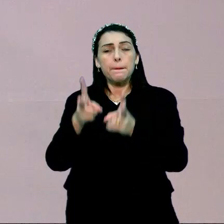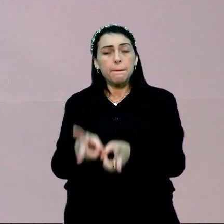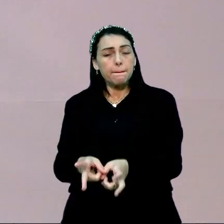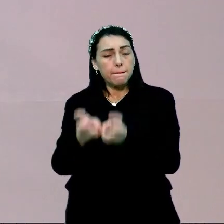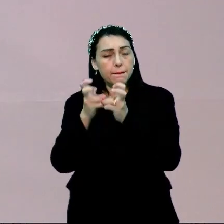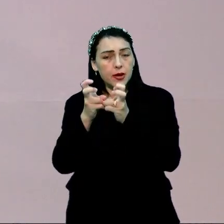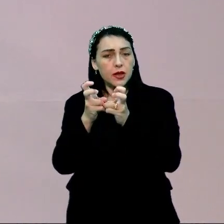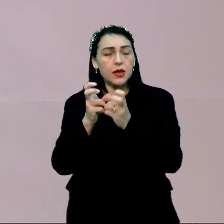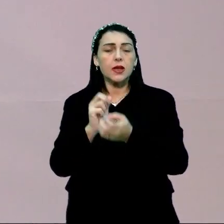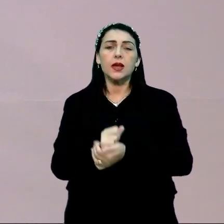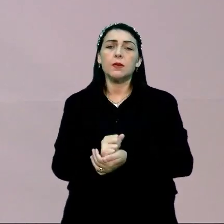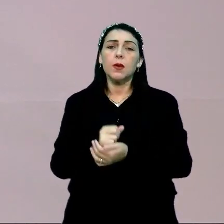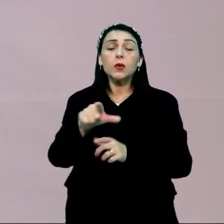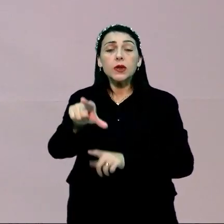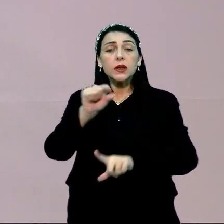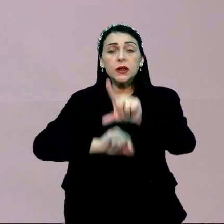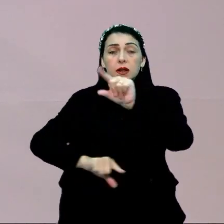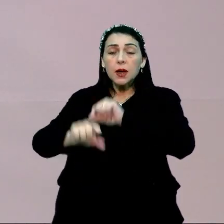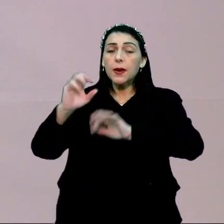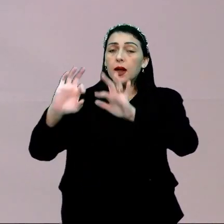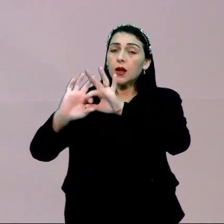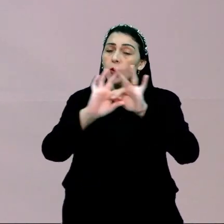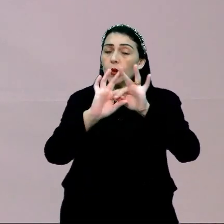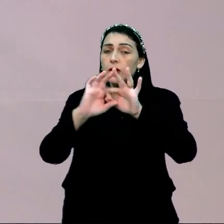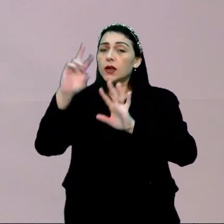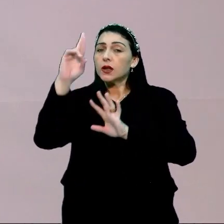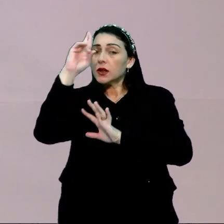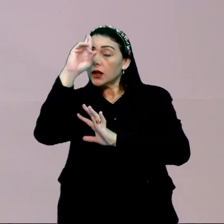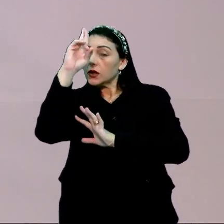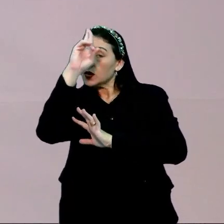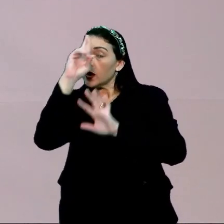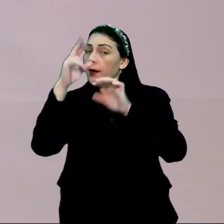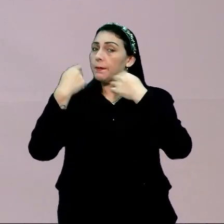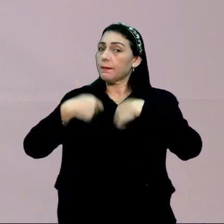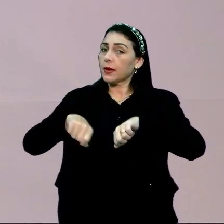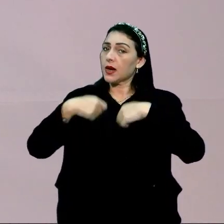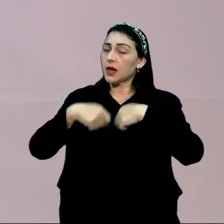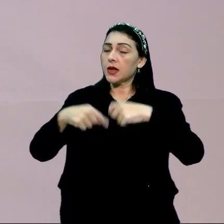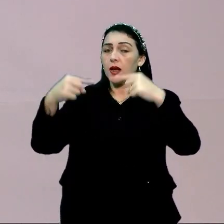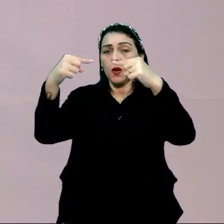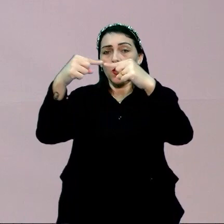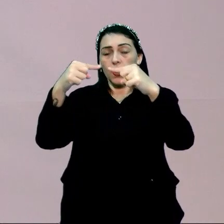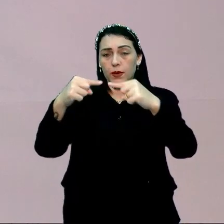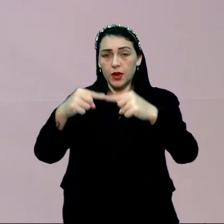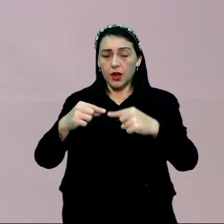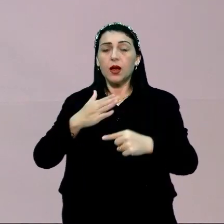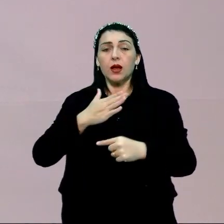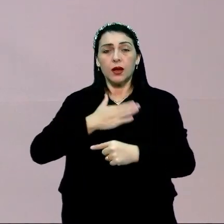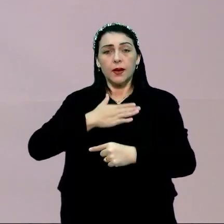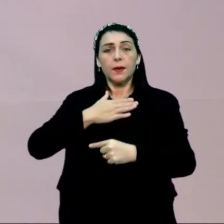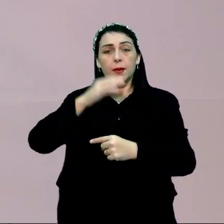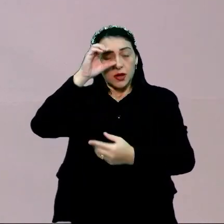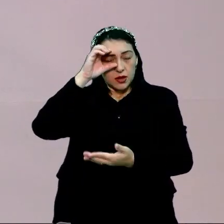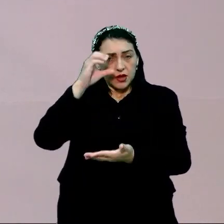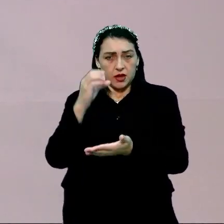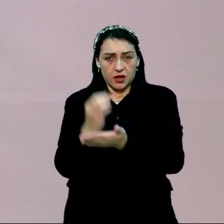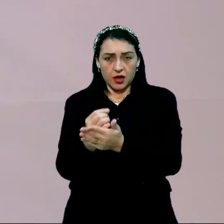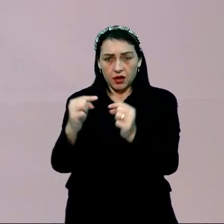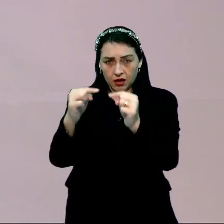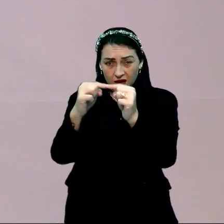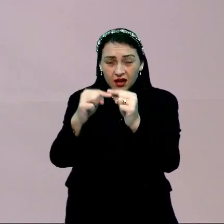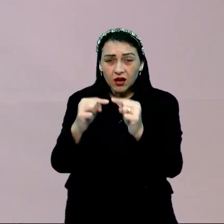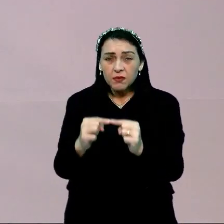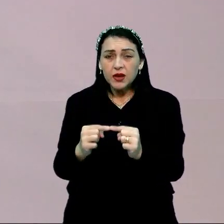Observem que eu selecionei um contexto da história e ele precisa casar com as minhas teses. Será que ele vai casar com aquelas teses